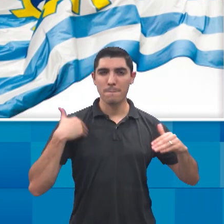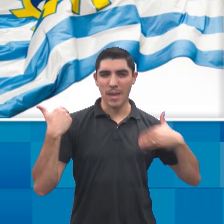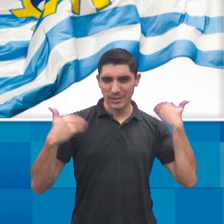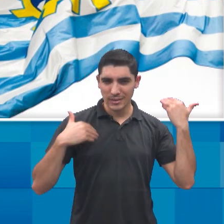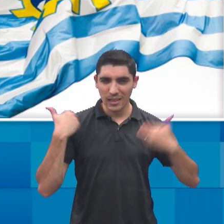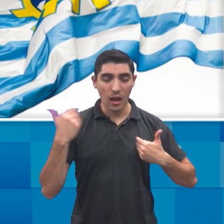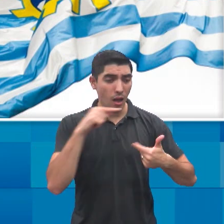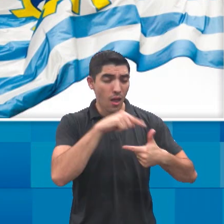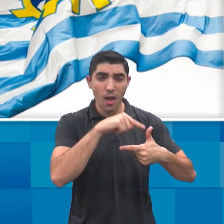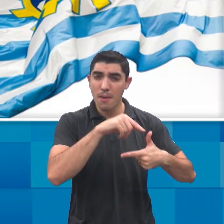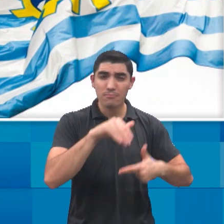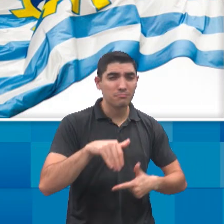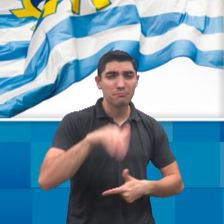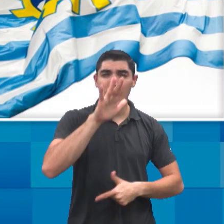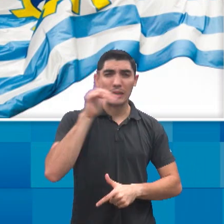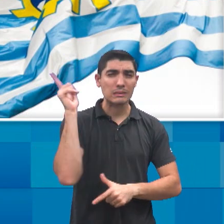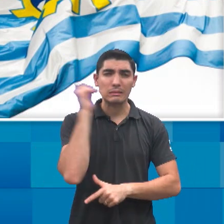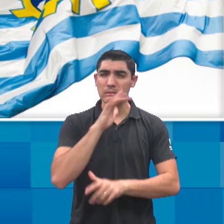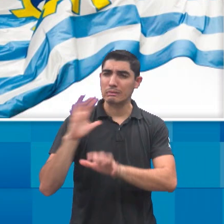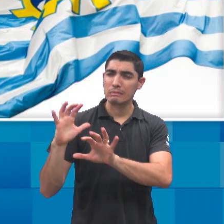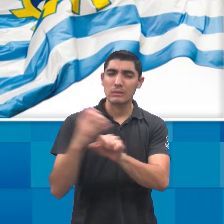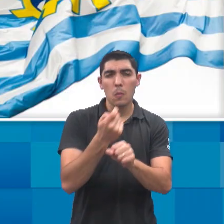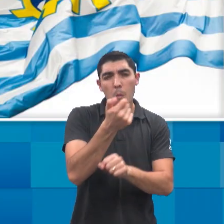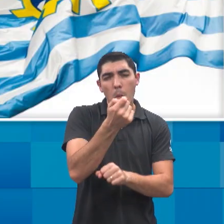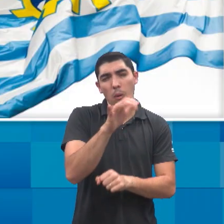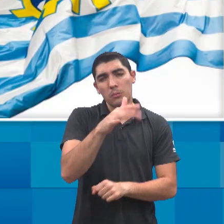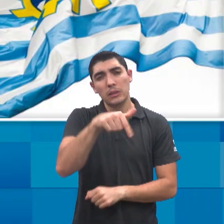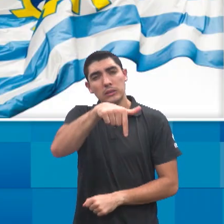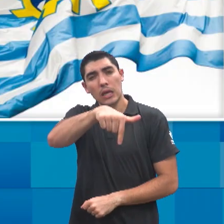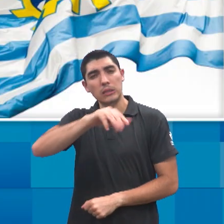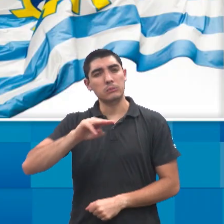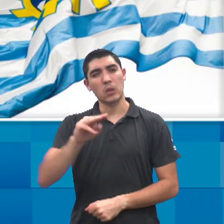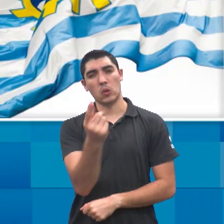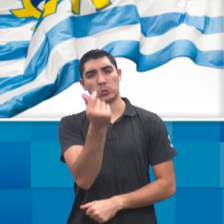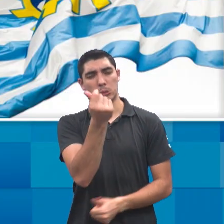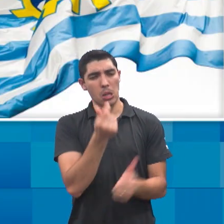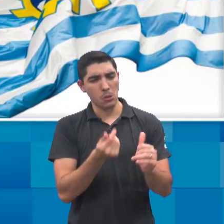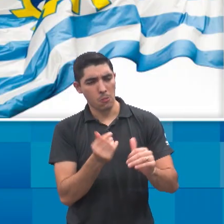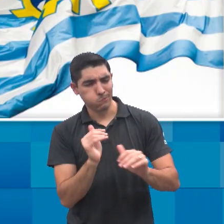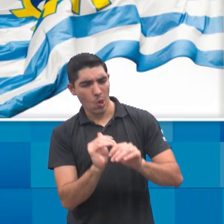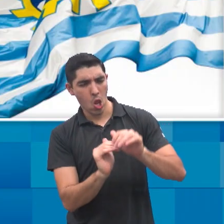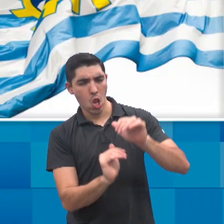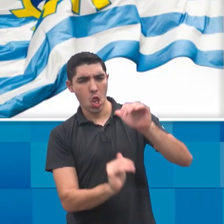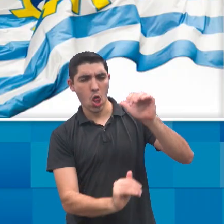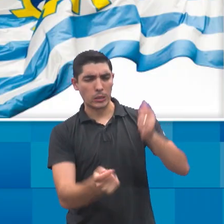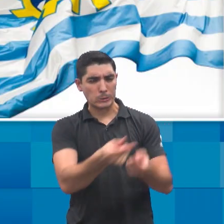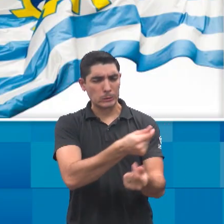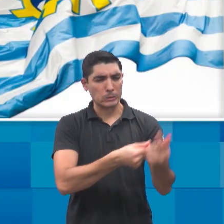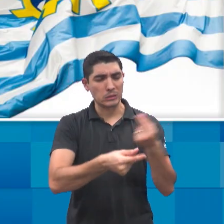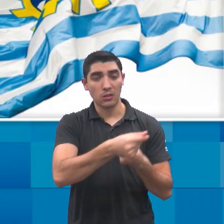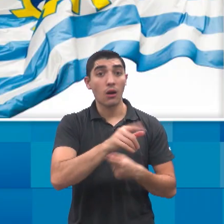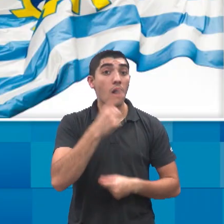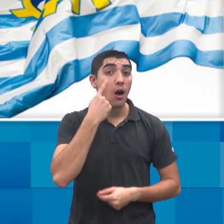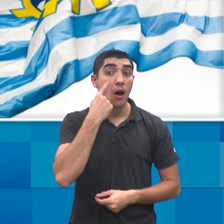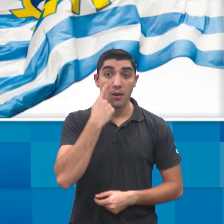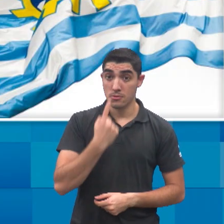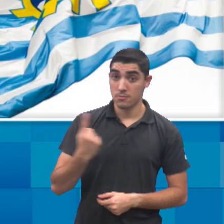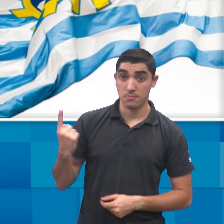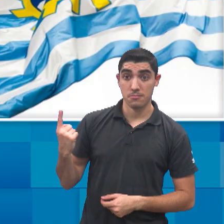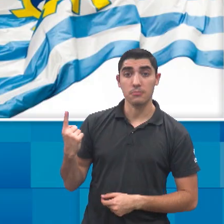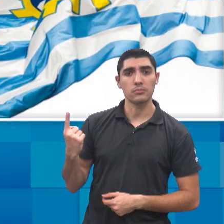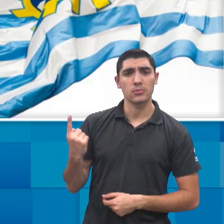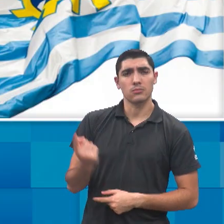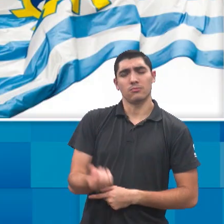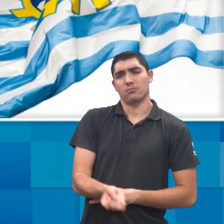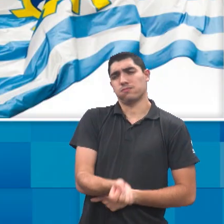quase 7 indireto. Então, olha só, senhores vereadores, a quantidade de trabalho, de empresas